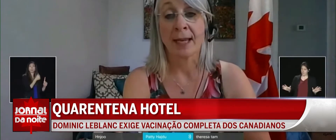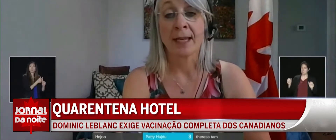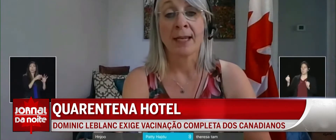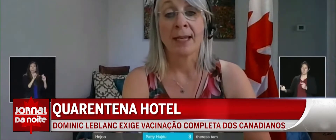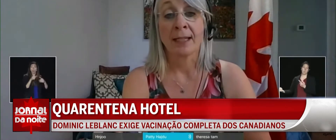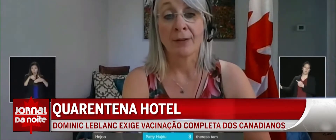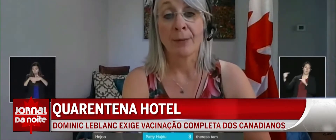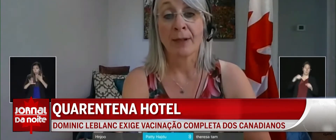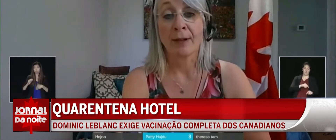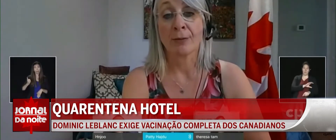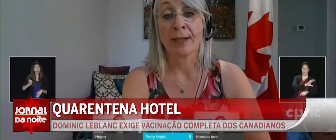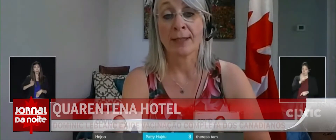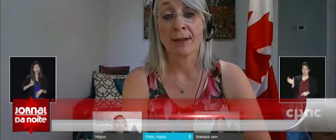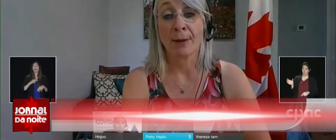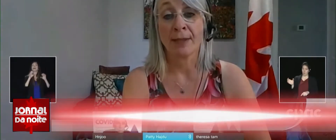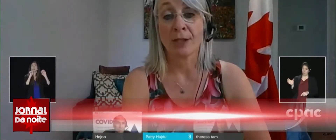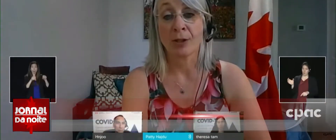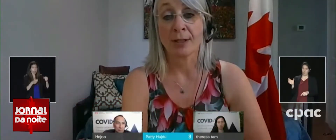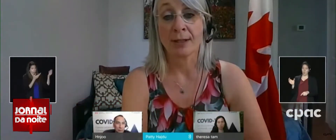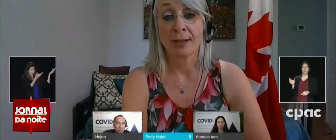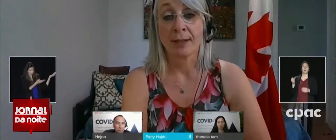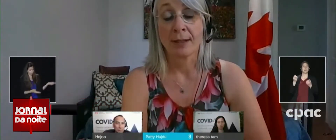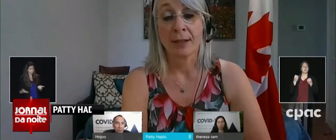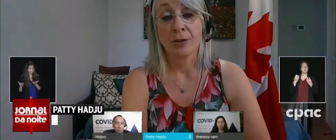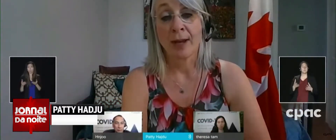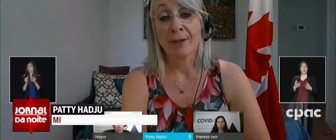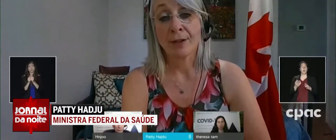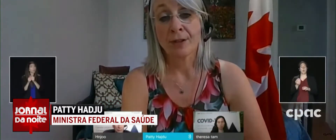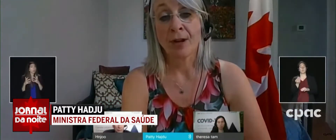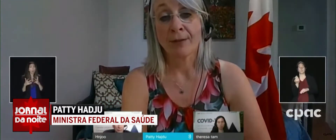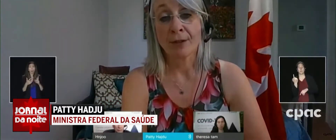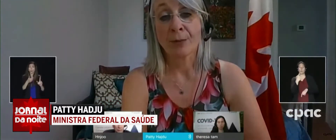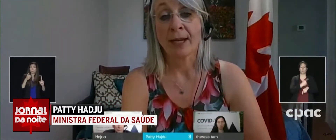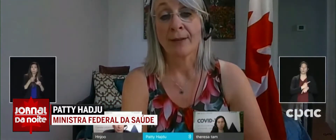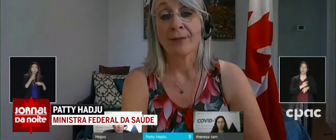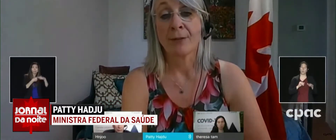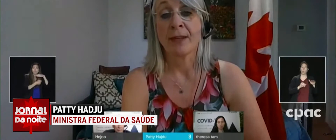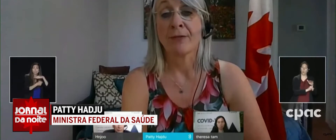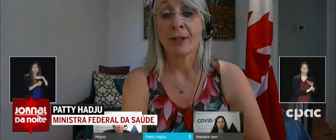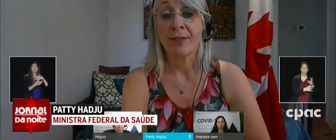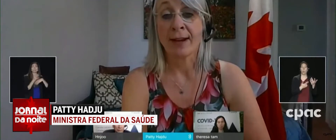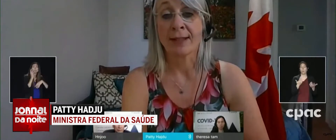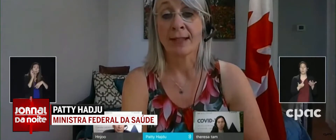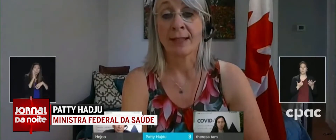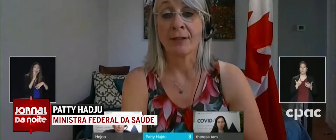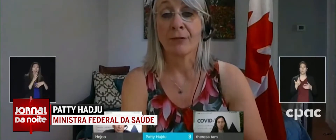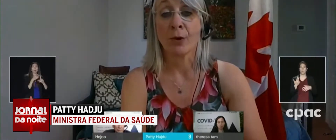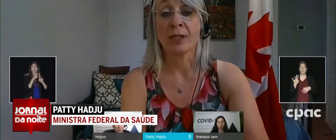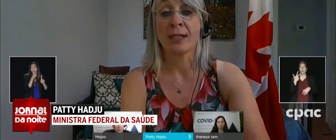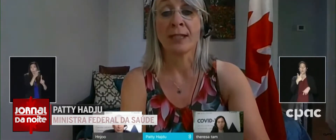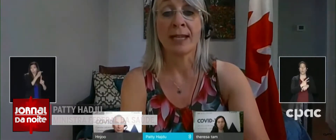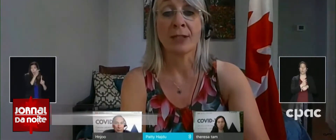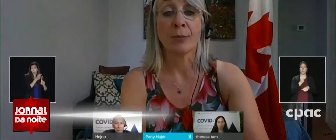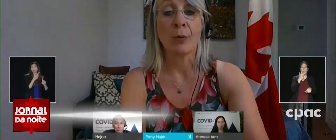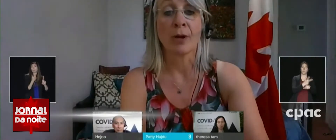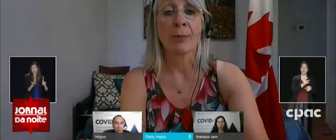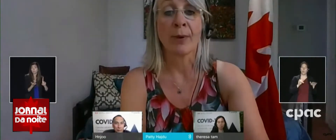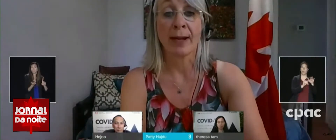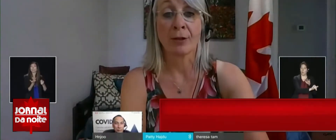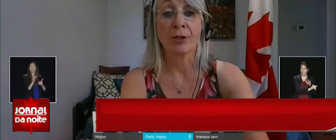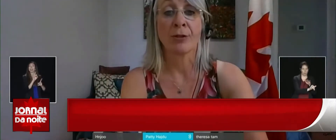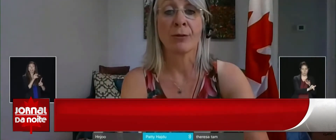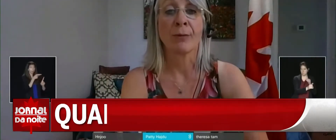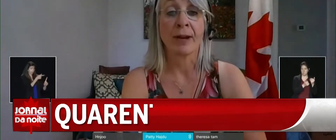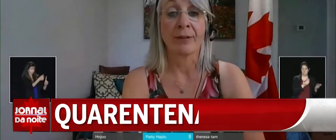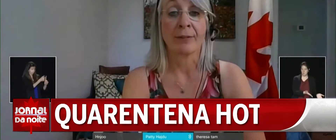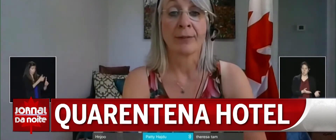Clara de viver as restrições de viagens estava Carlos we have three four bacteria are working Days